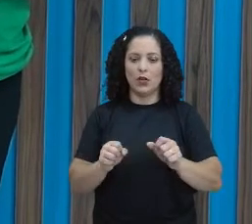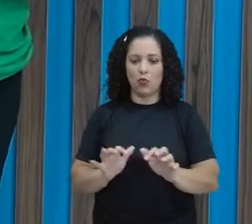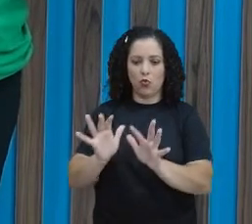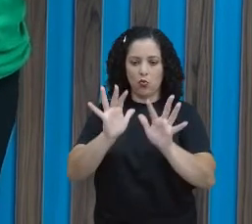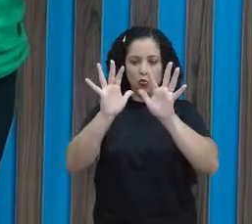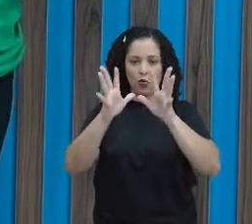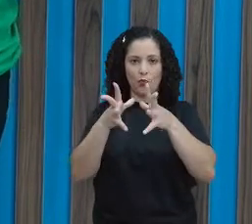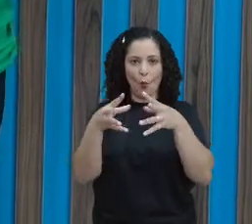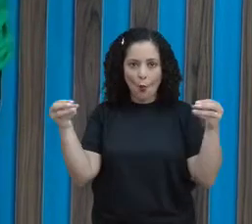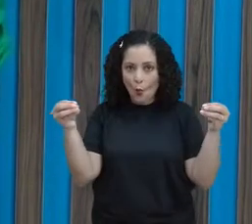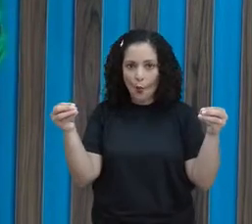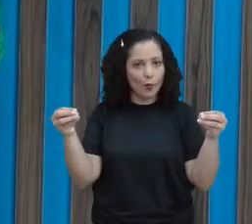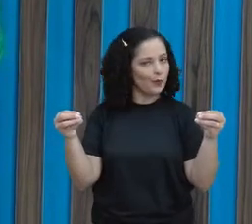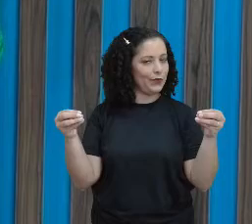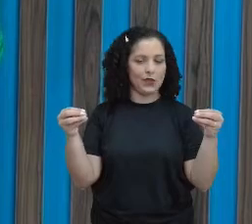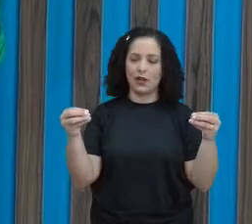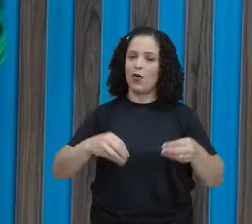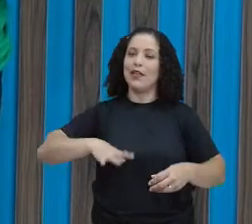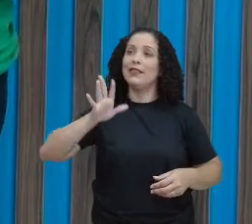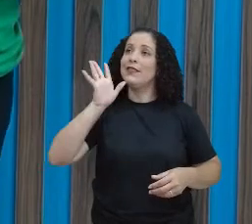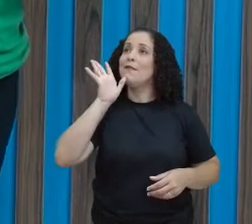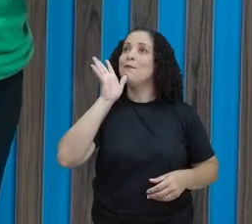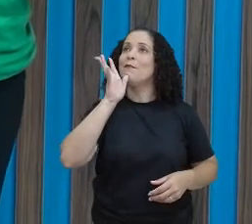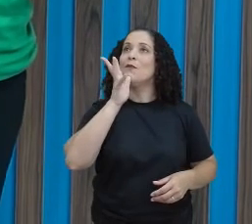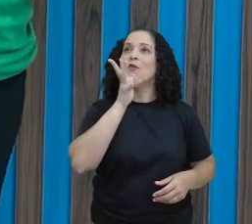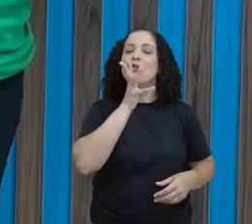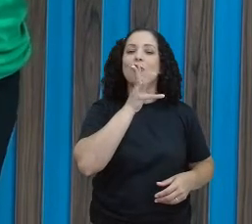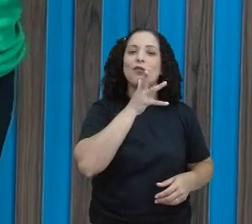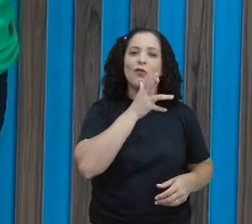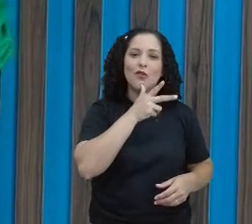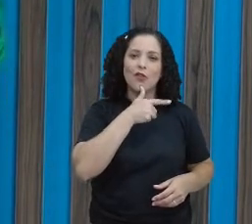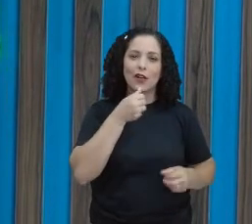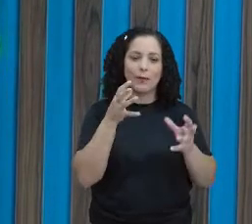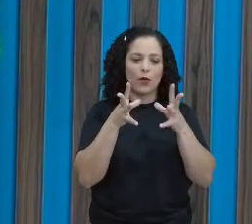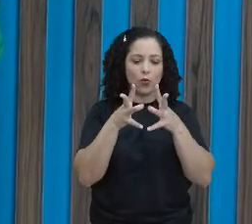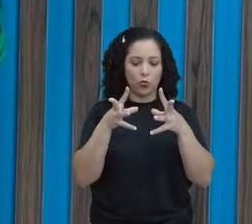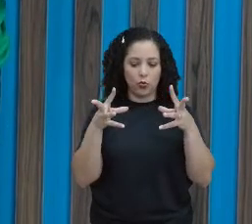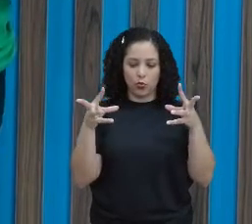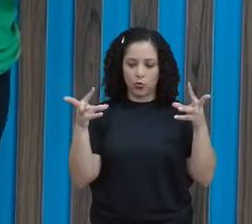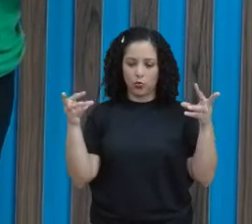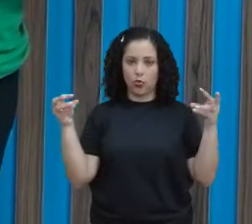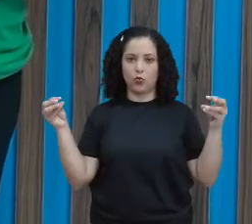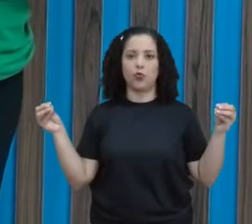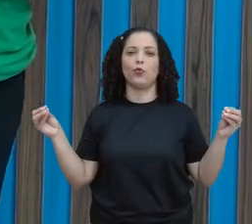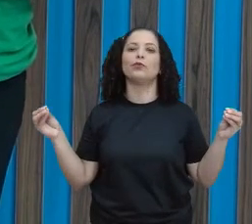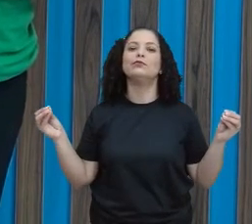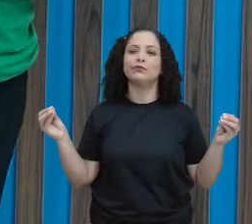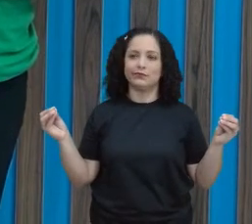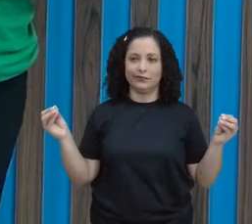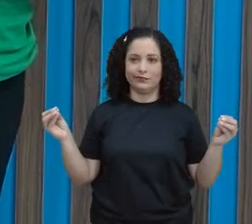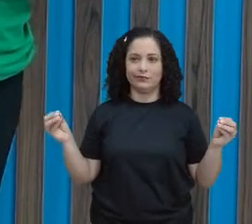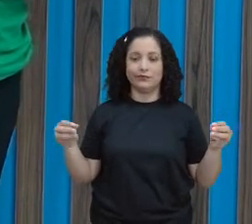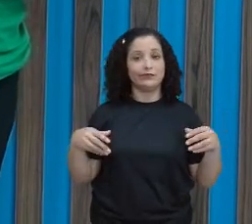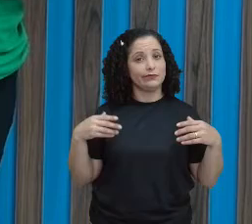noite, né? Ela demora para poder ser desintegrada.